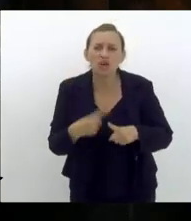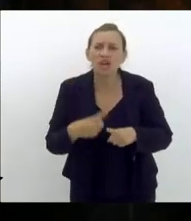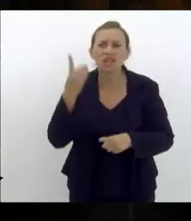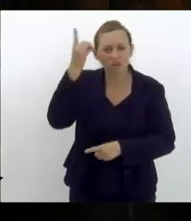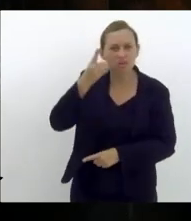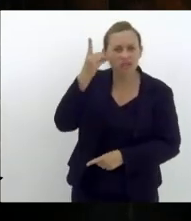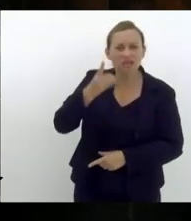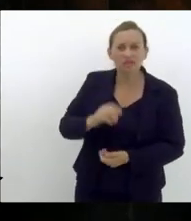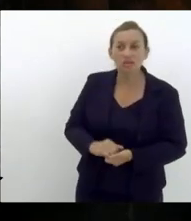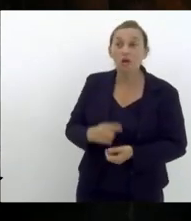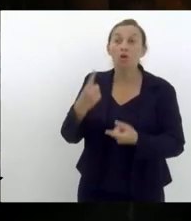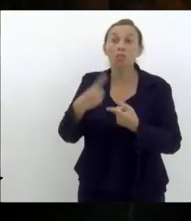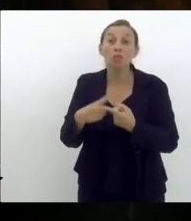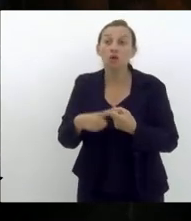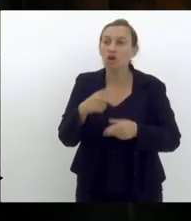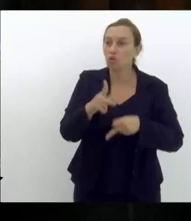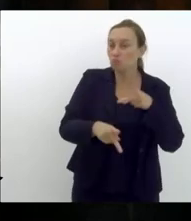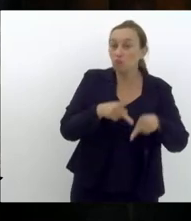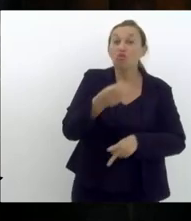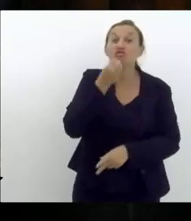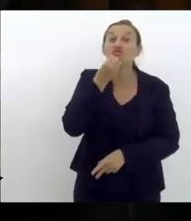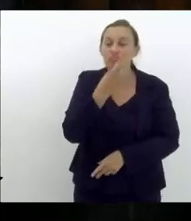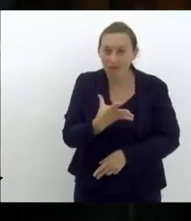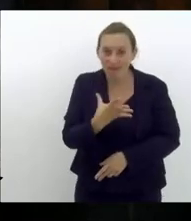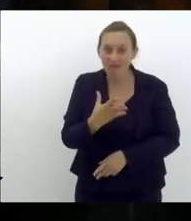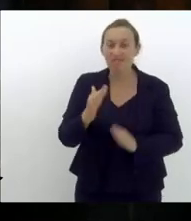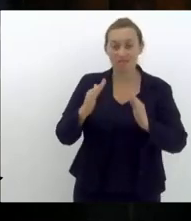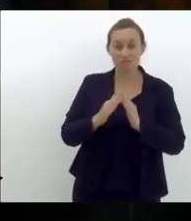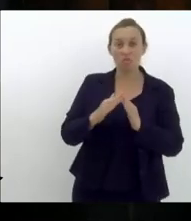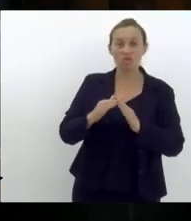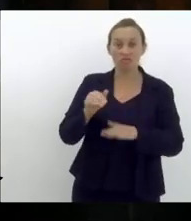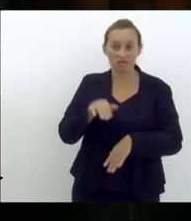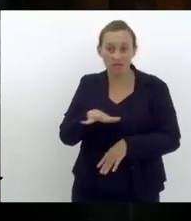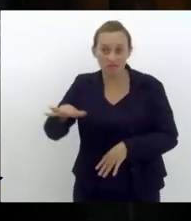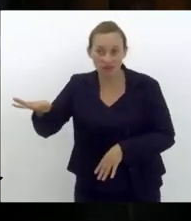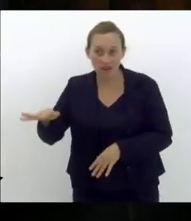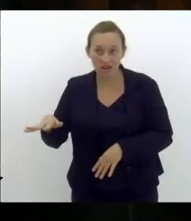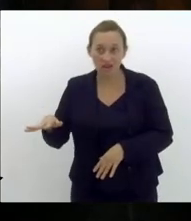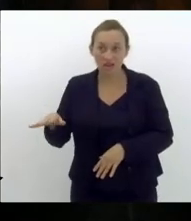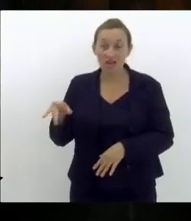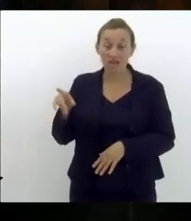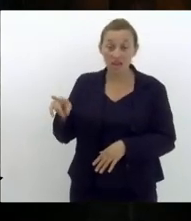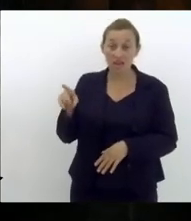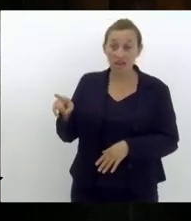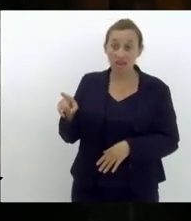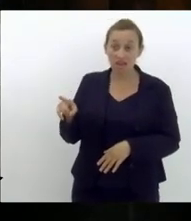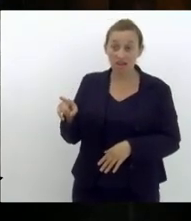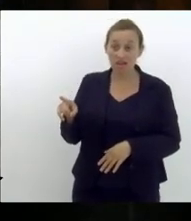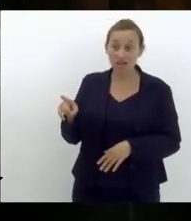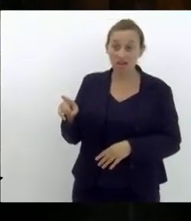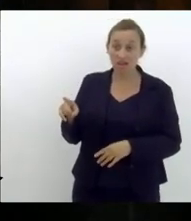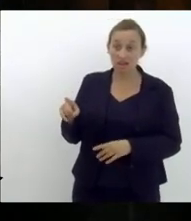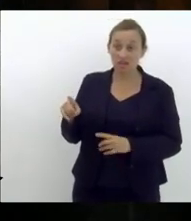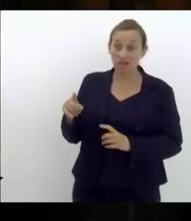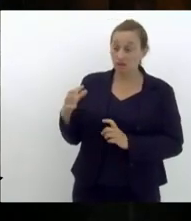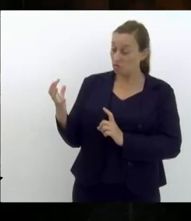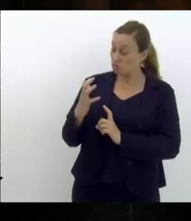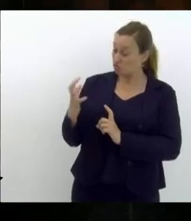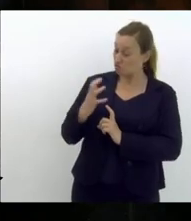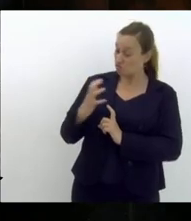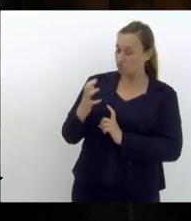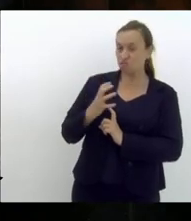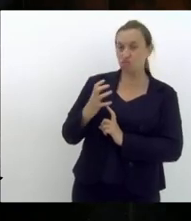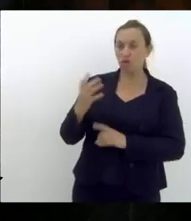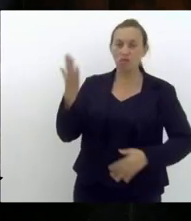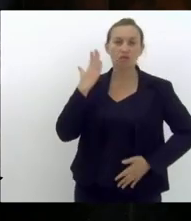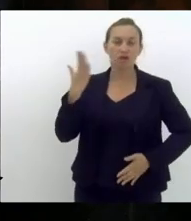Val Porque o povo de bem que mora na favela ele é Refém dessa vagabundagem e